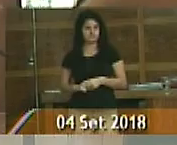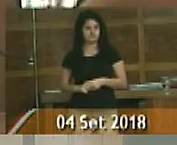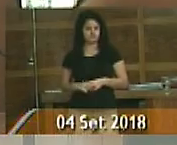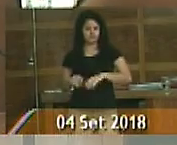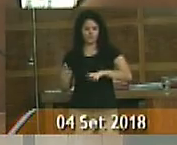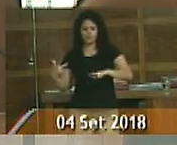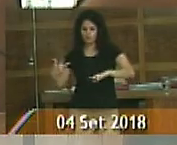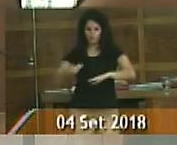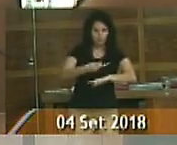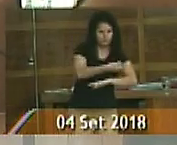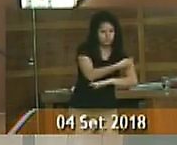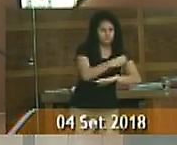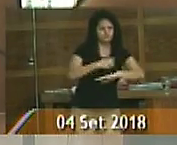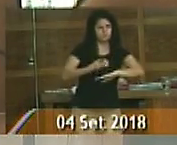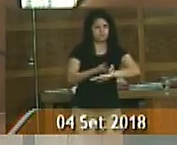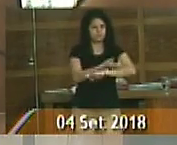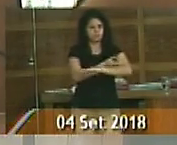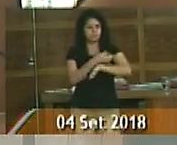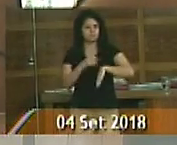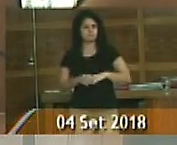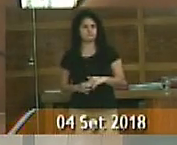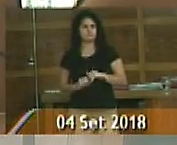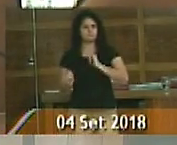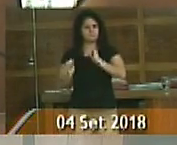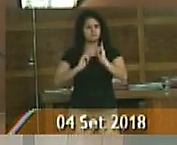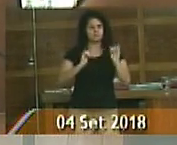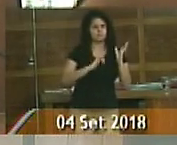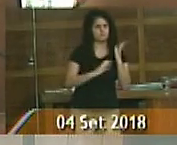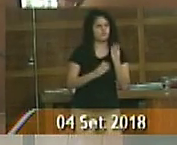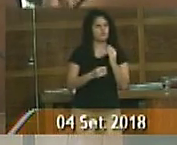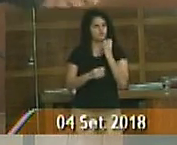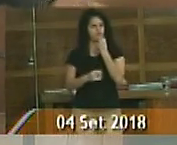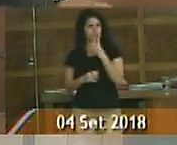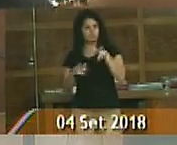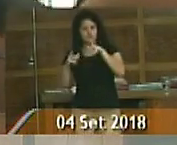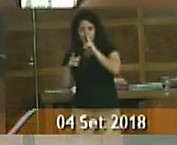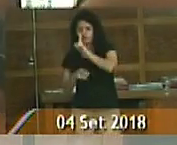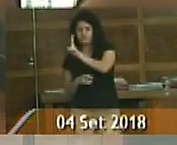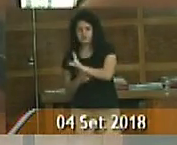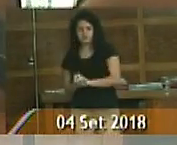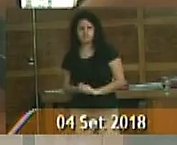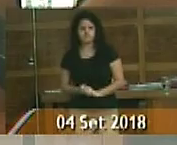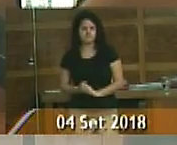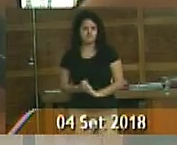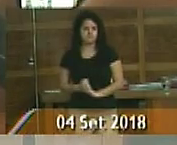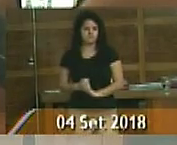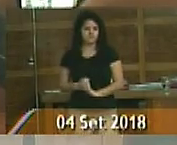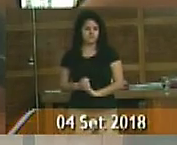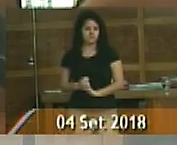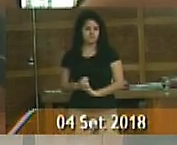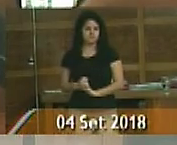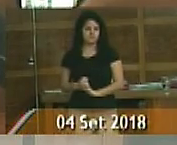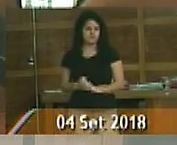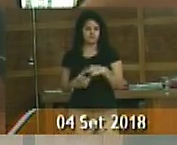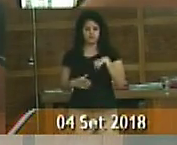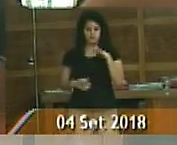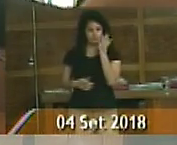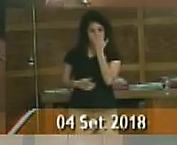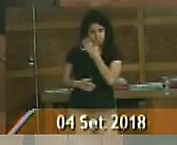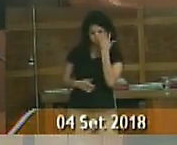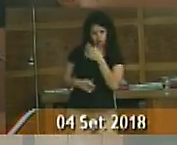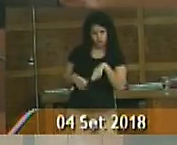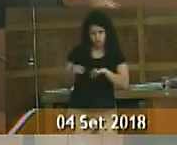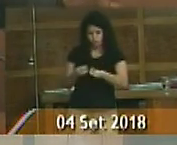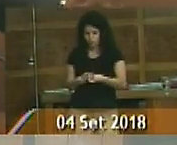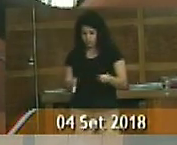roçado direitinho, as placas estão bem visíveis, entendeu? E, nobre, eu não vi buraco lá, não. Tem